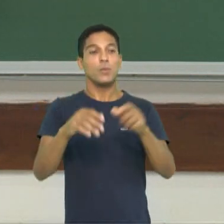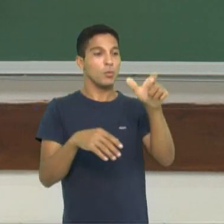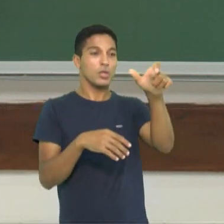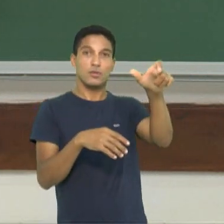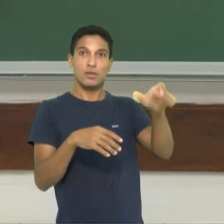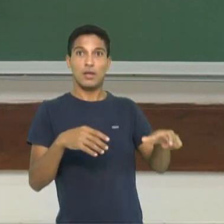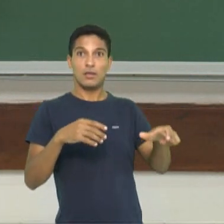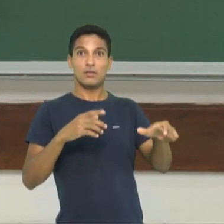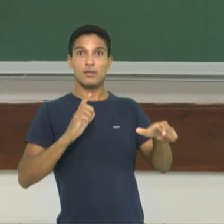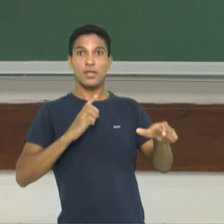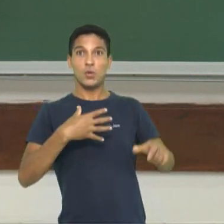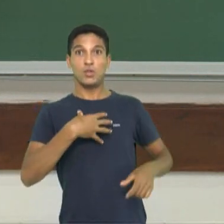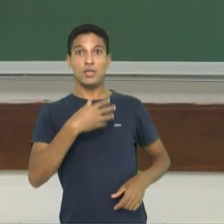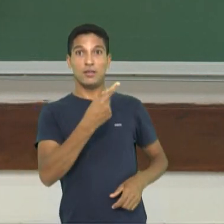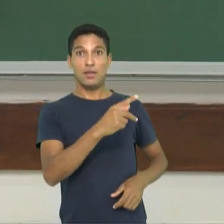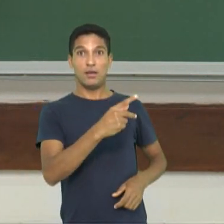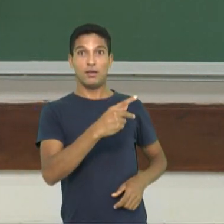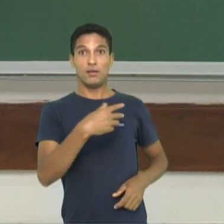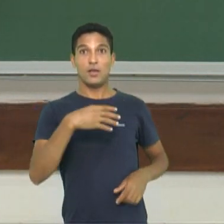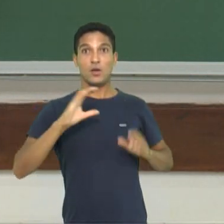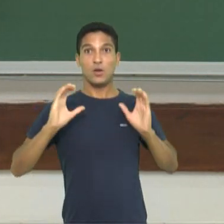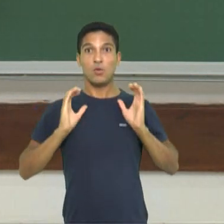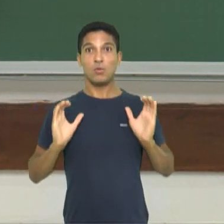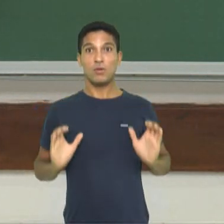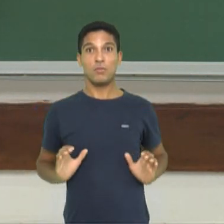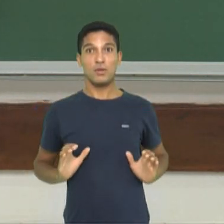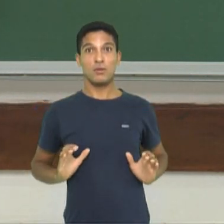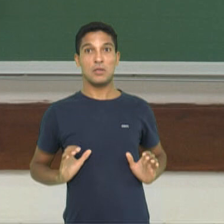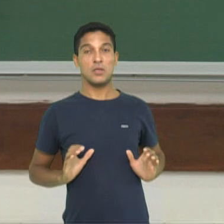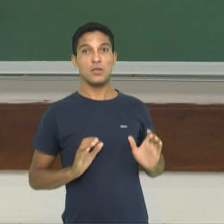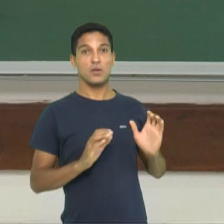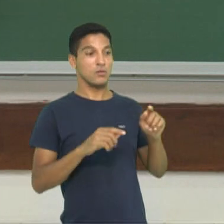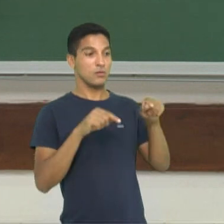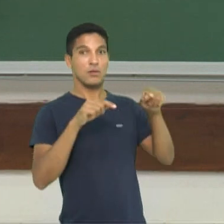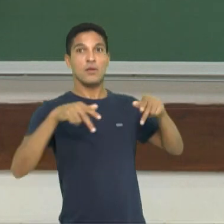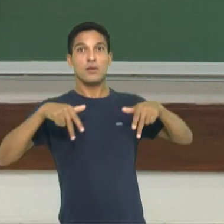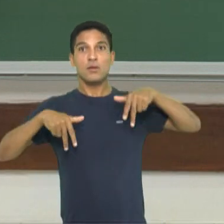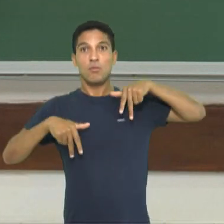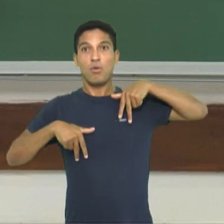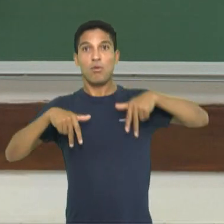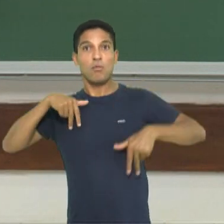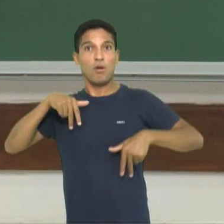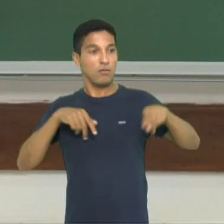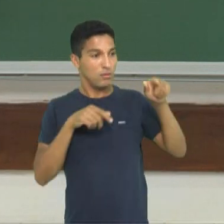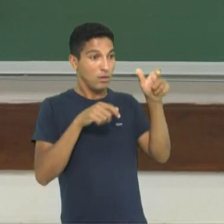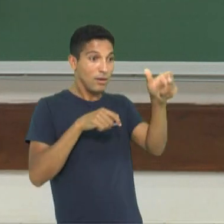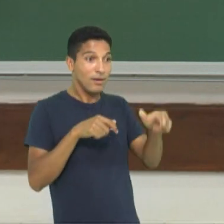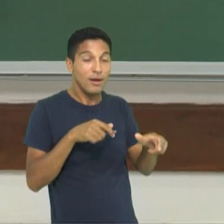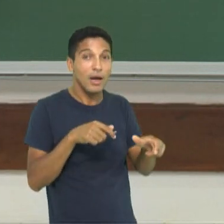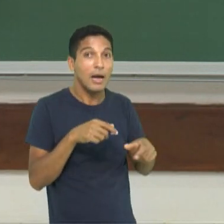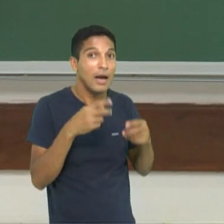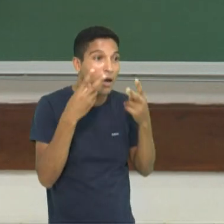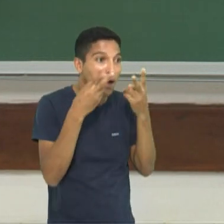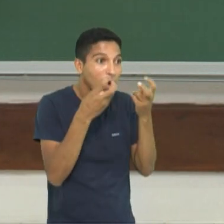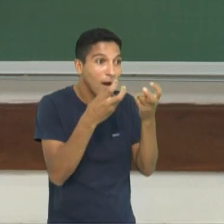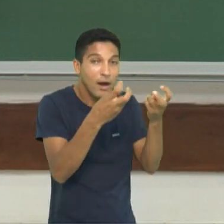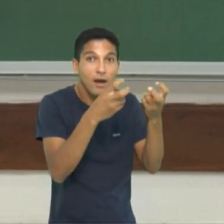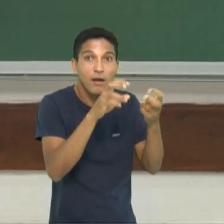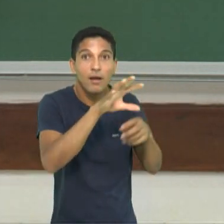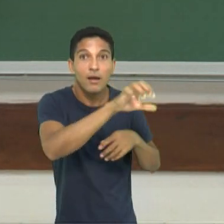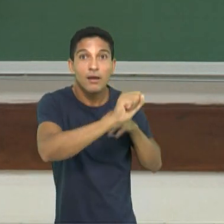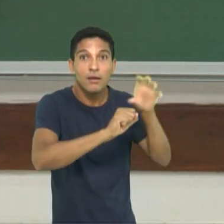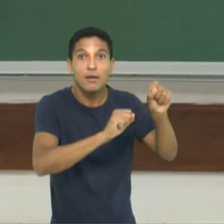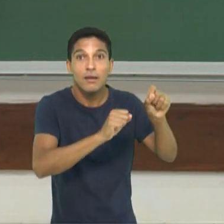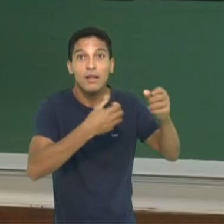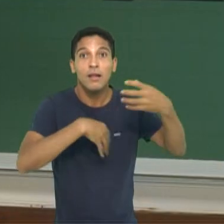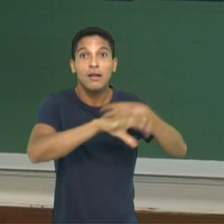se comportar, de pensar, de agir, um modo de consumir, e muitas vezes isso é assimilado por você. Então, o